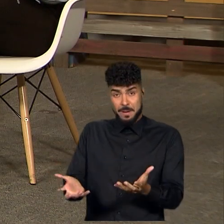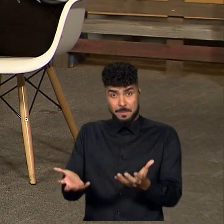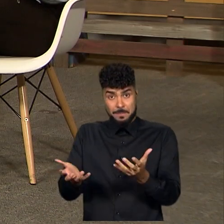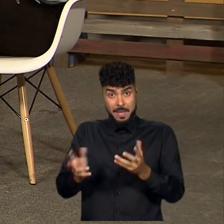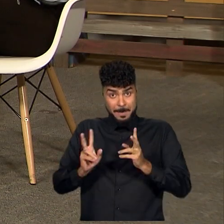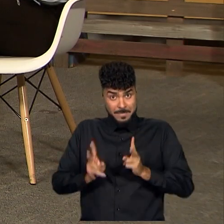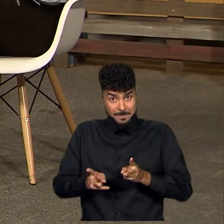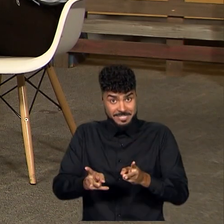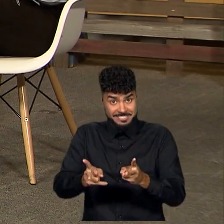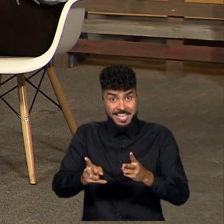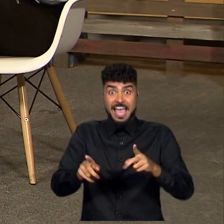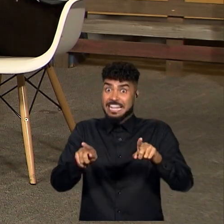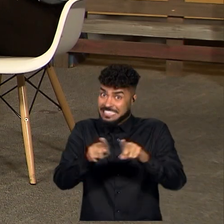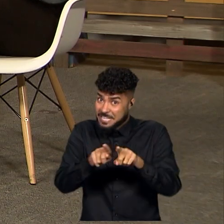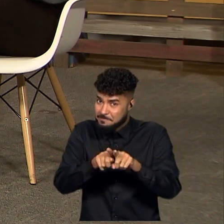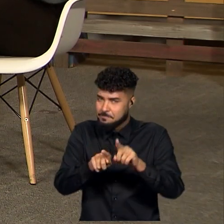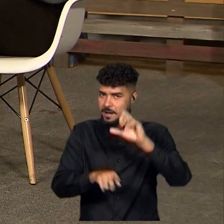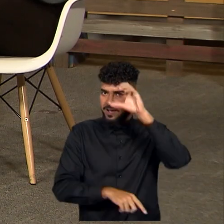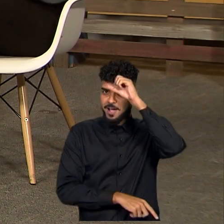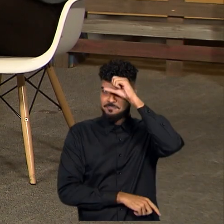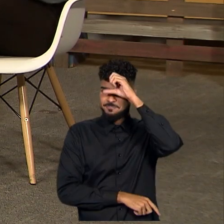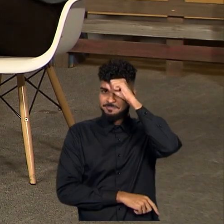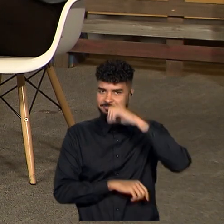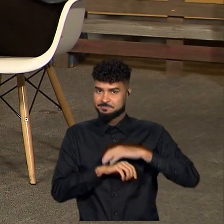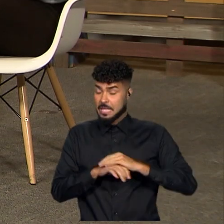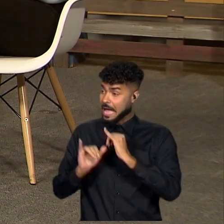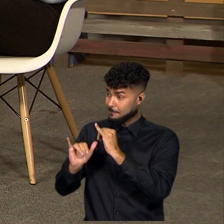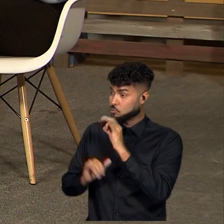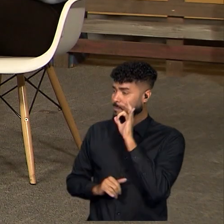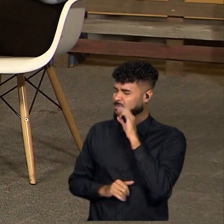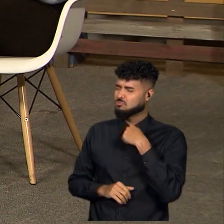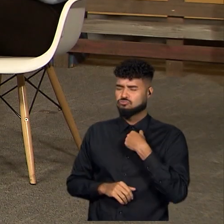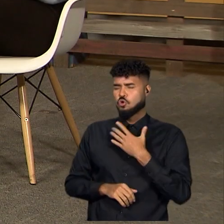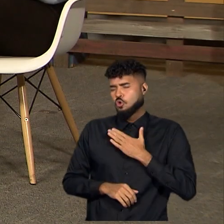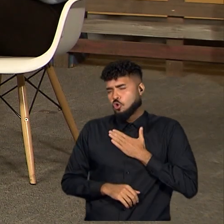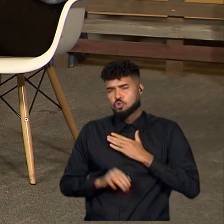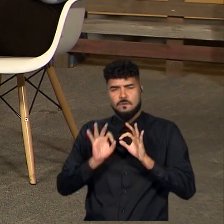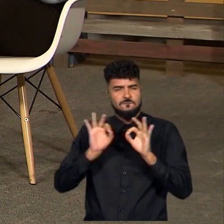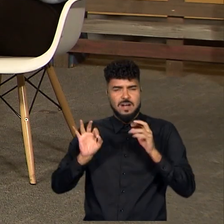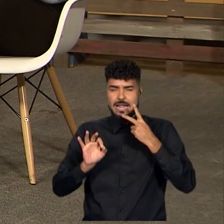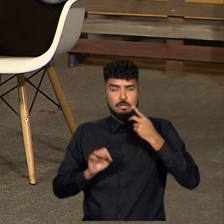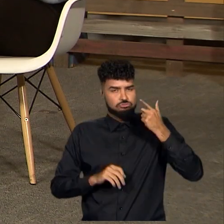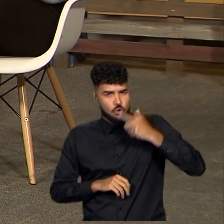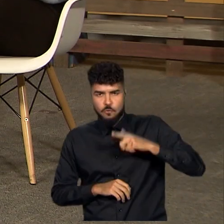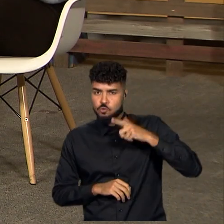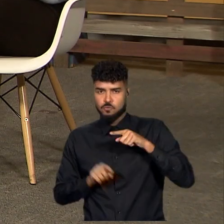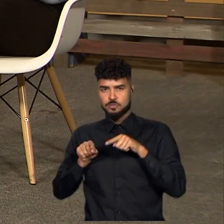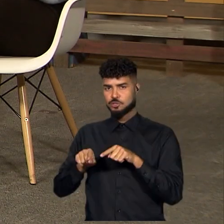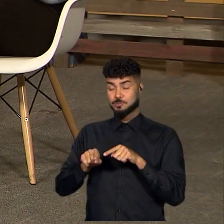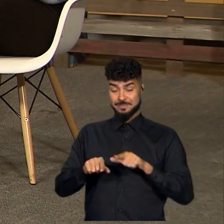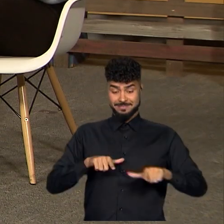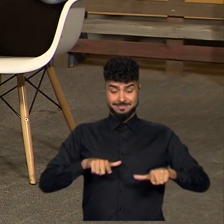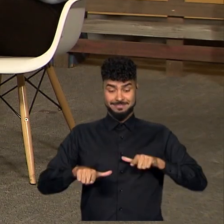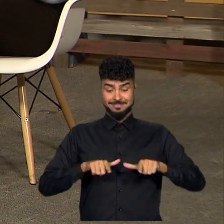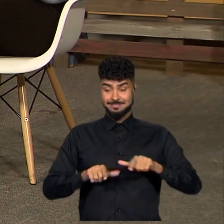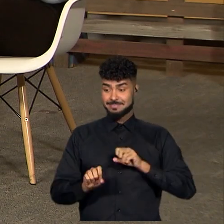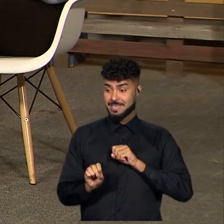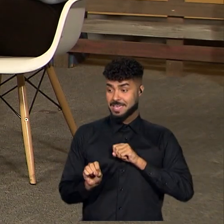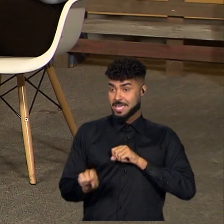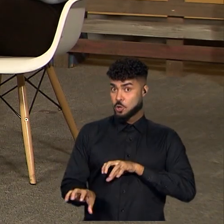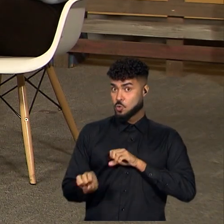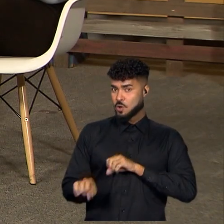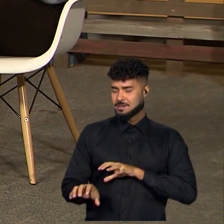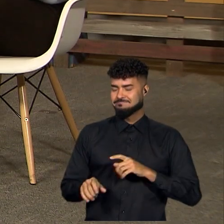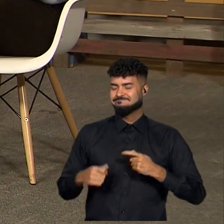permanecer e aprender. Lembrando sempre, Roberto, eu gosto sempre de frisar, né? Trabalhar com educação